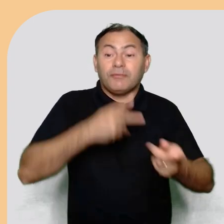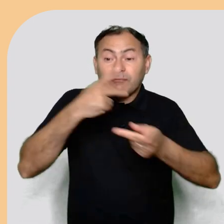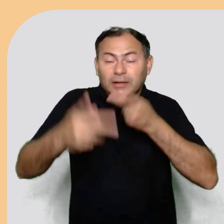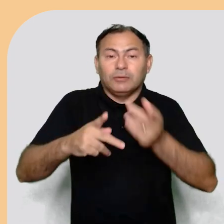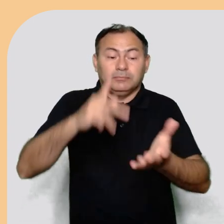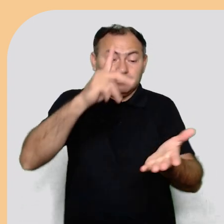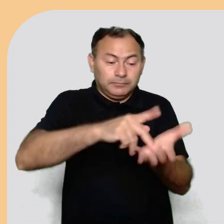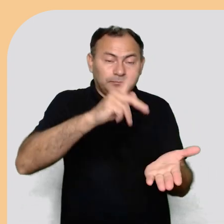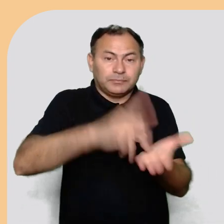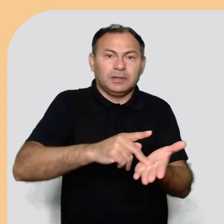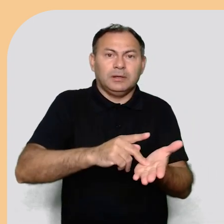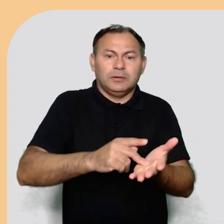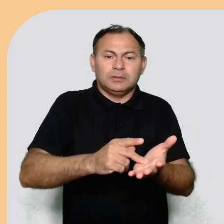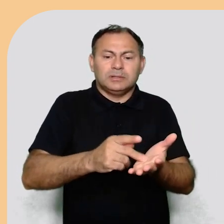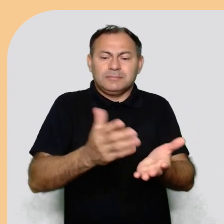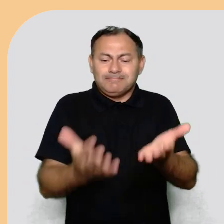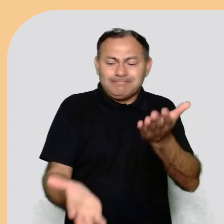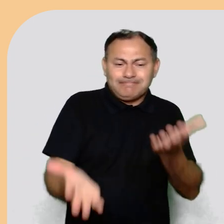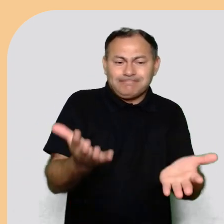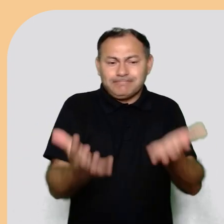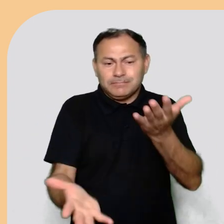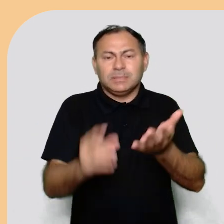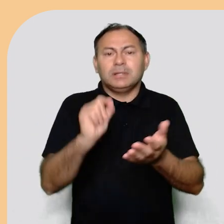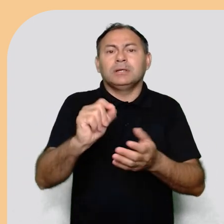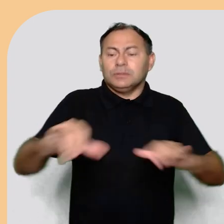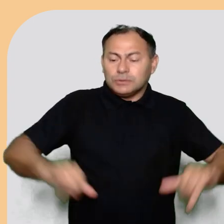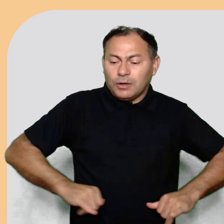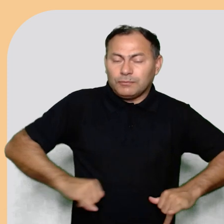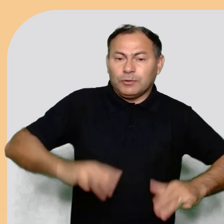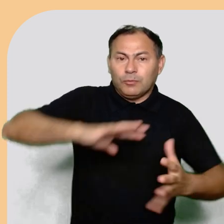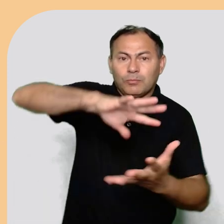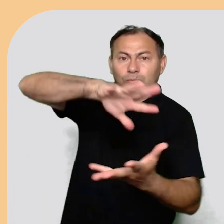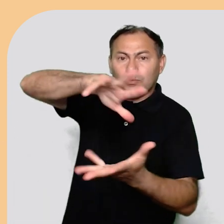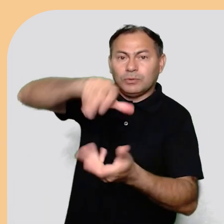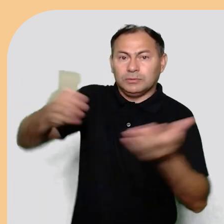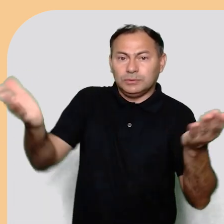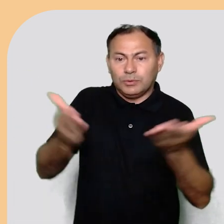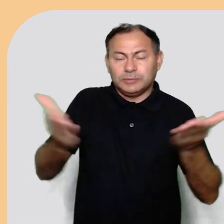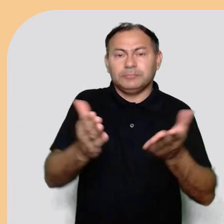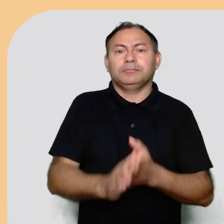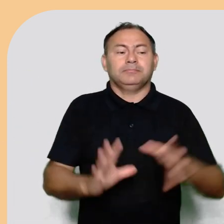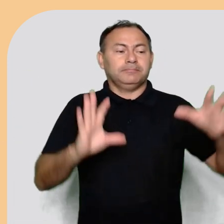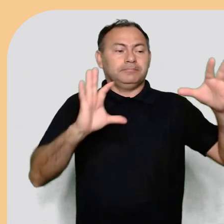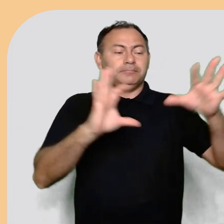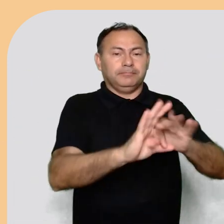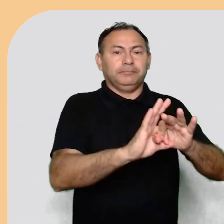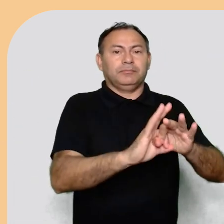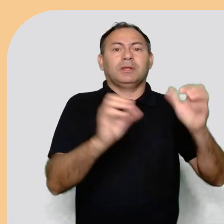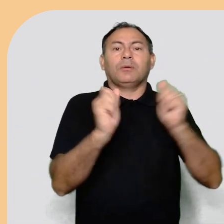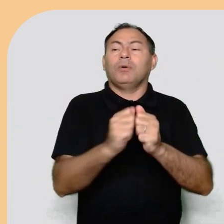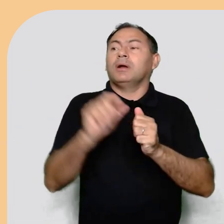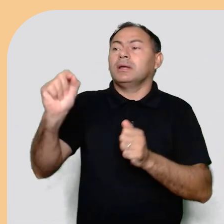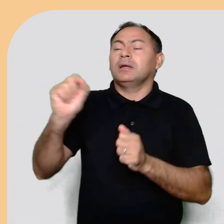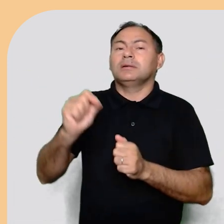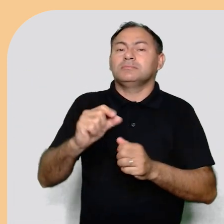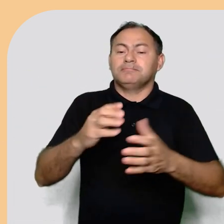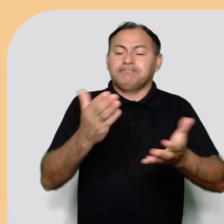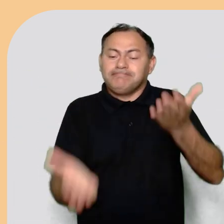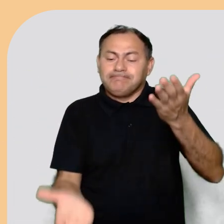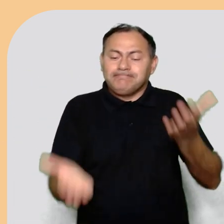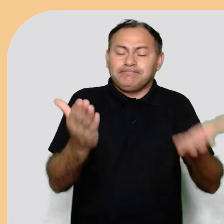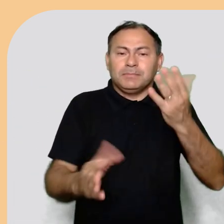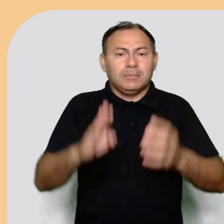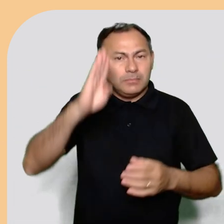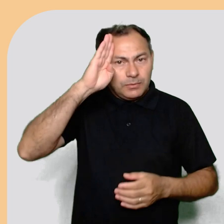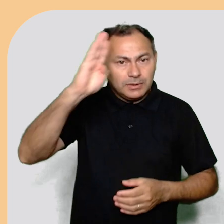verdade, os desequilíbrios de que sofre o mundo atual estão ligados com aquele